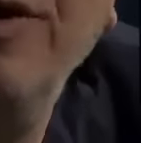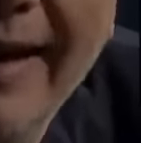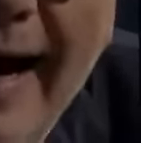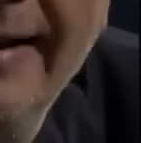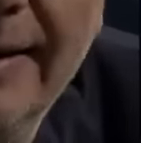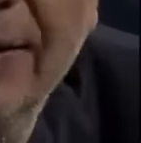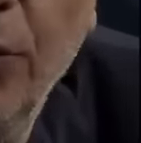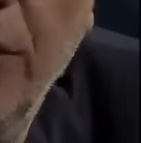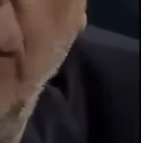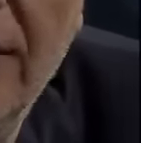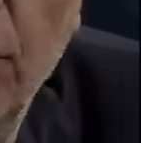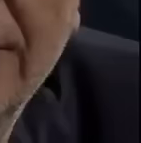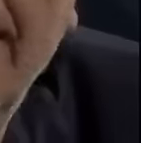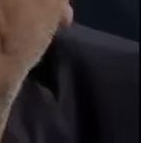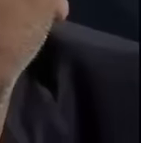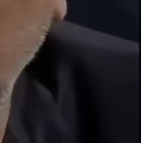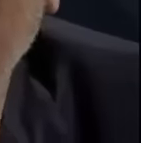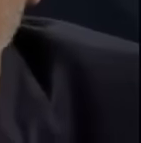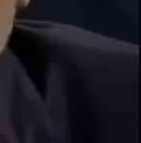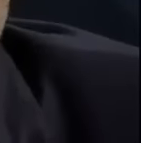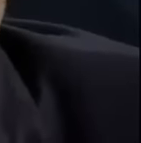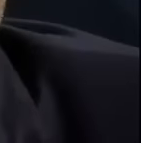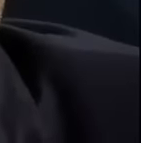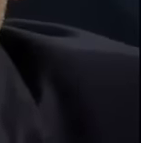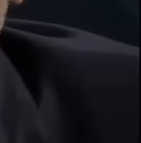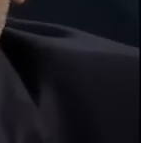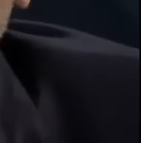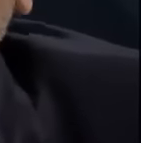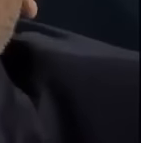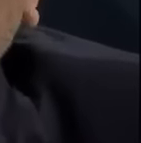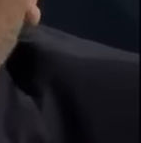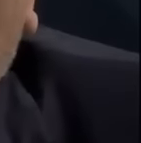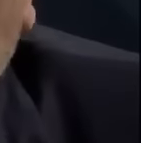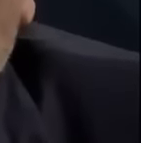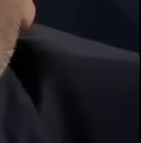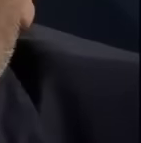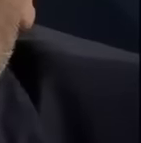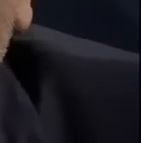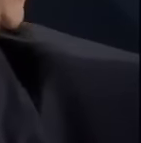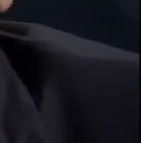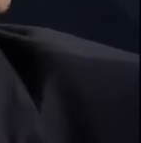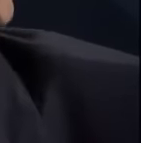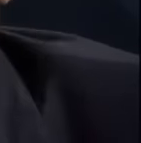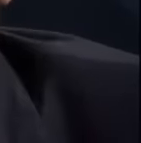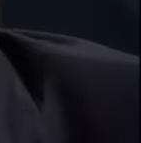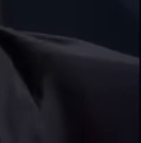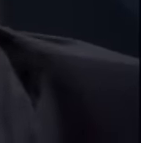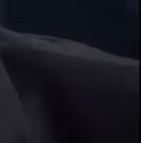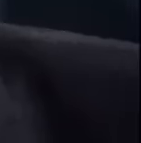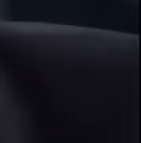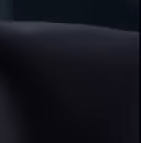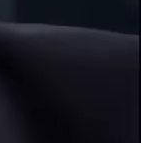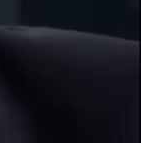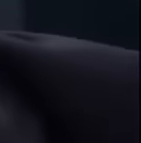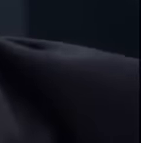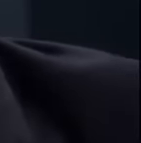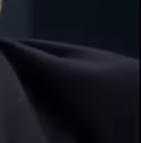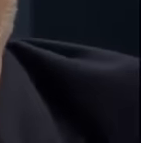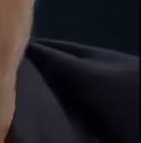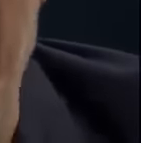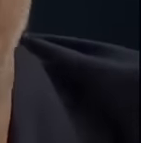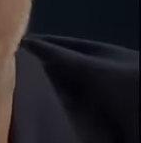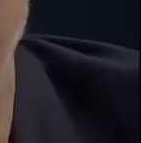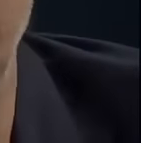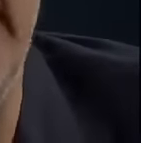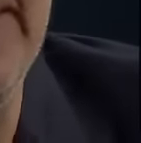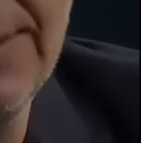minha convidada do Provocações apostou na educação para furar o ódio, levando esperança às crianças que atende